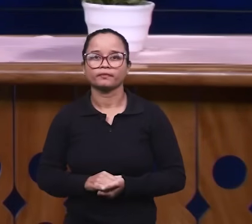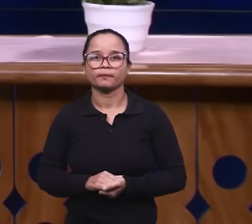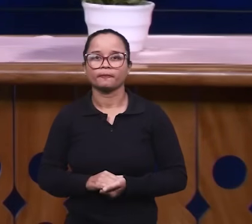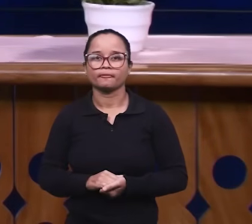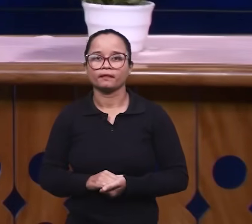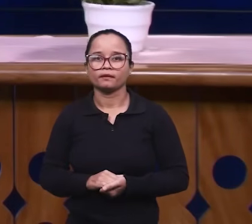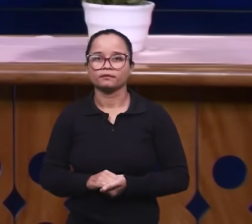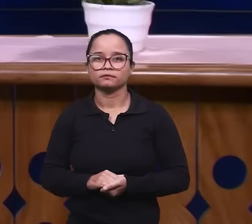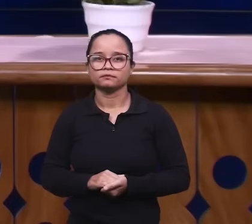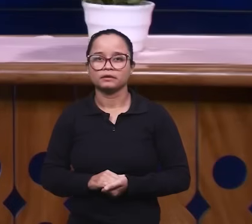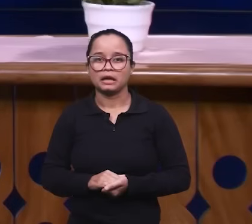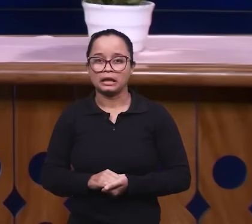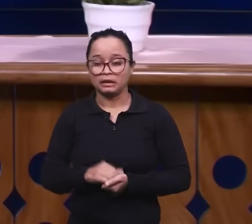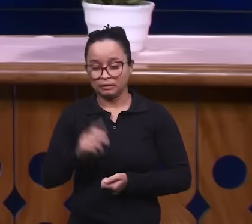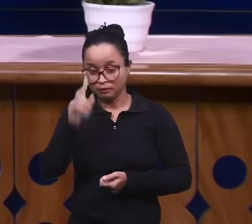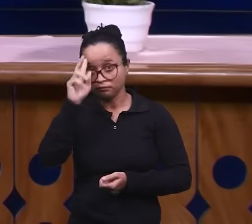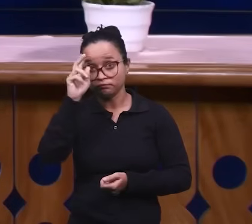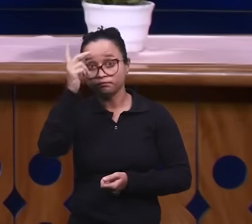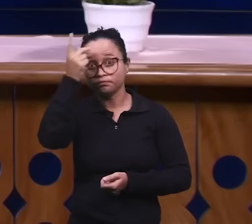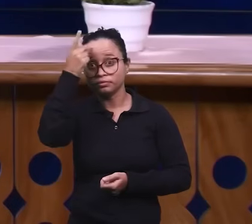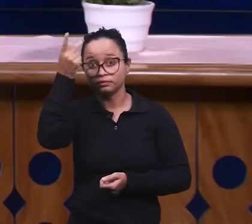São arredias.